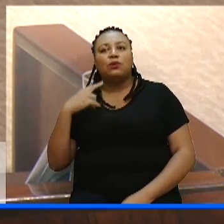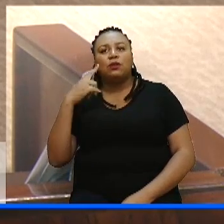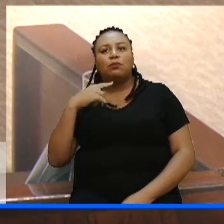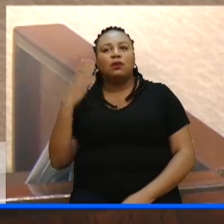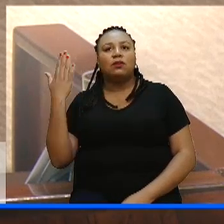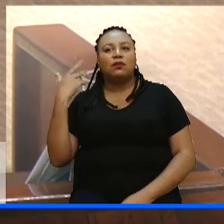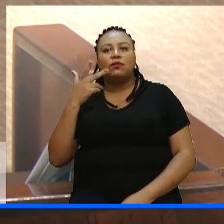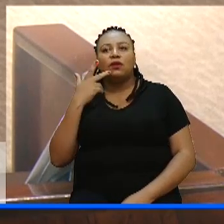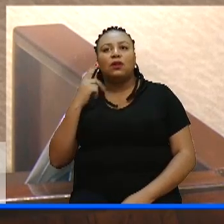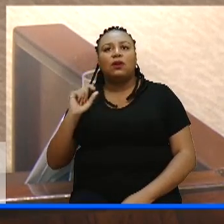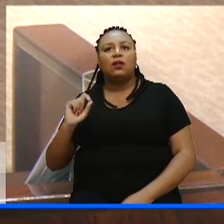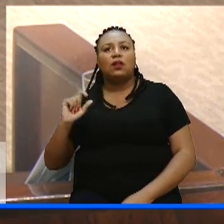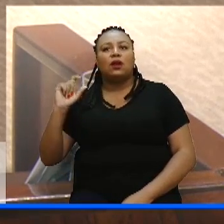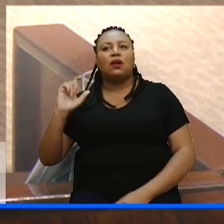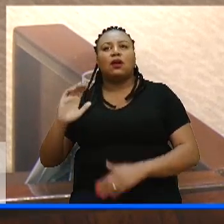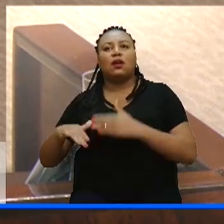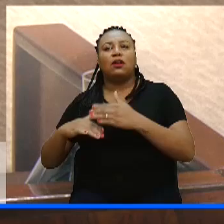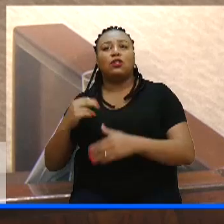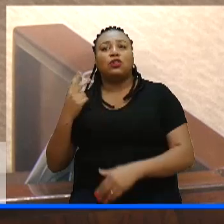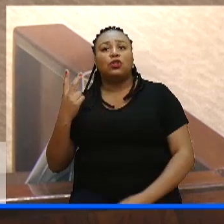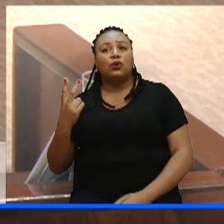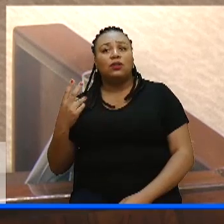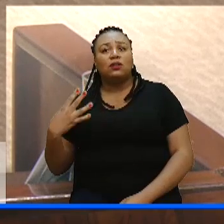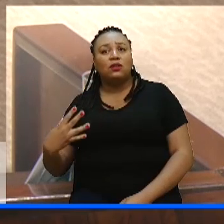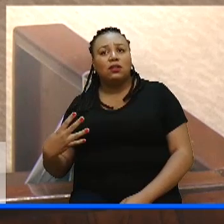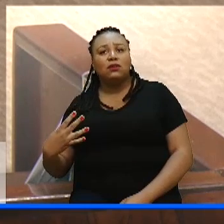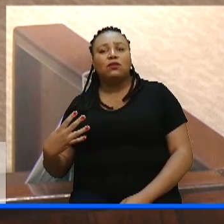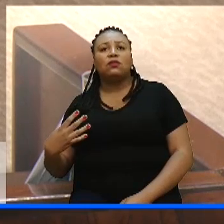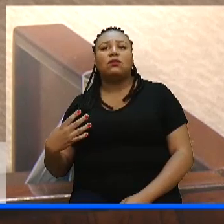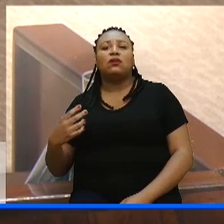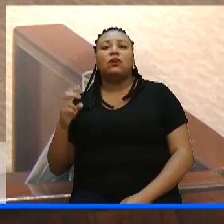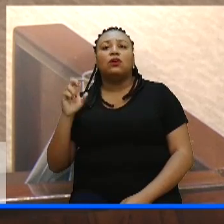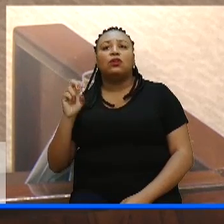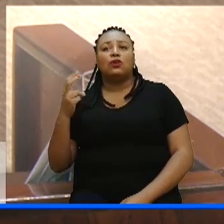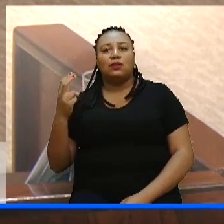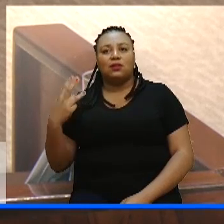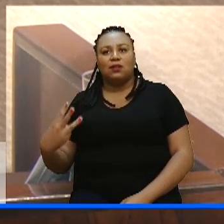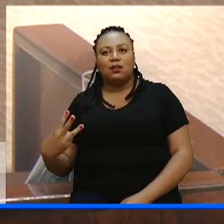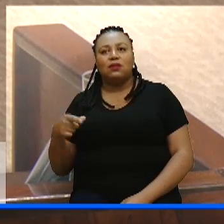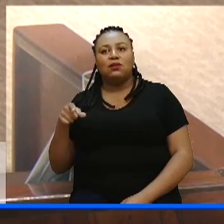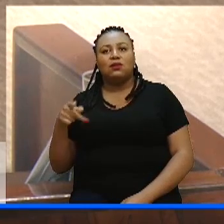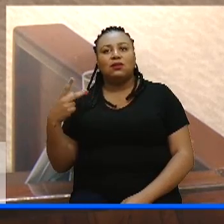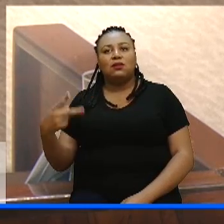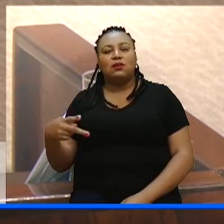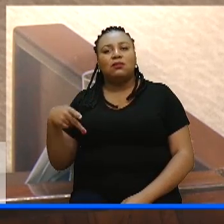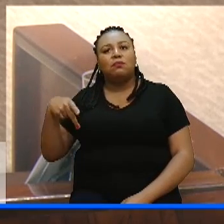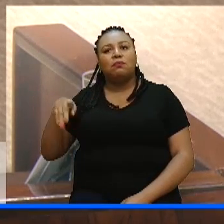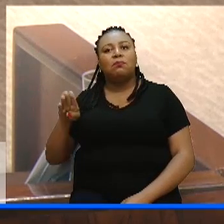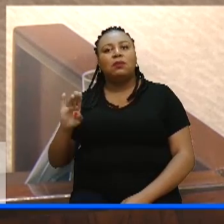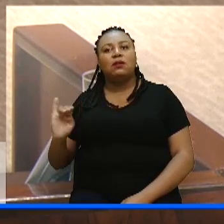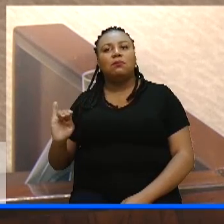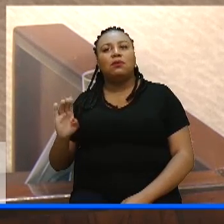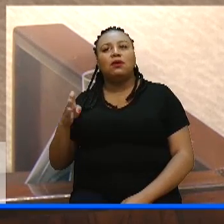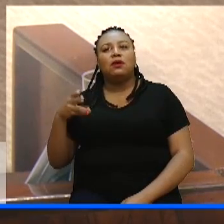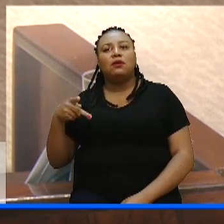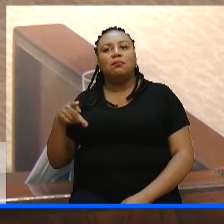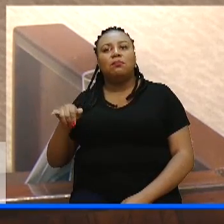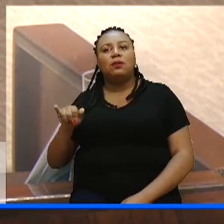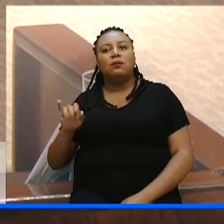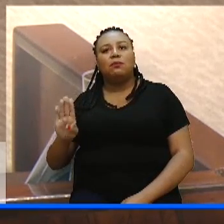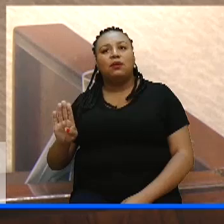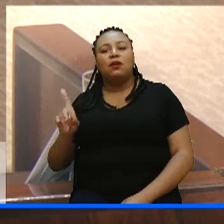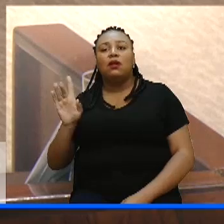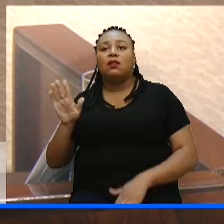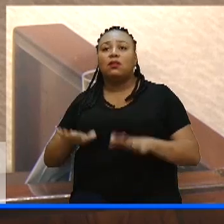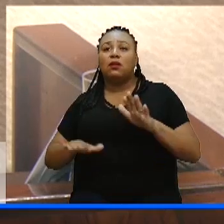falava que cresce pouco dois terços diz que se desse desse produto interno bruto brasileiro